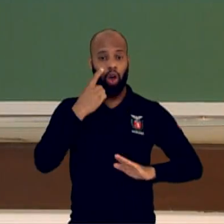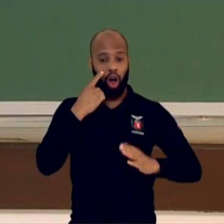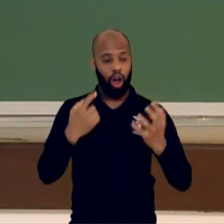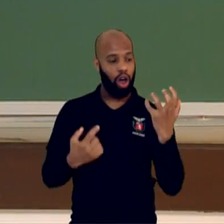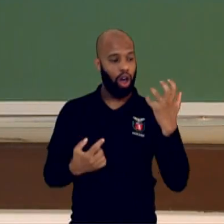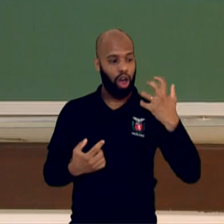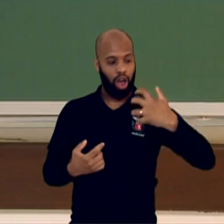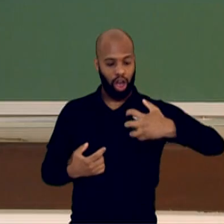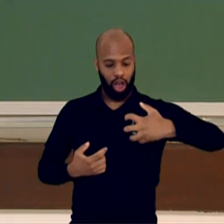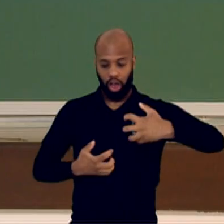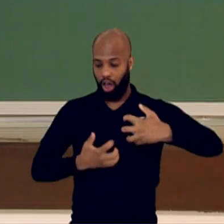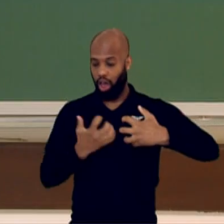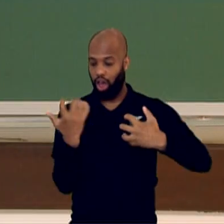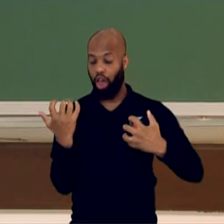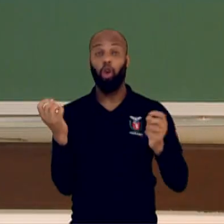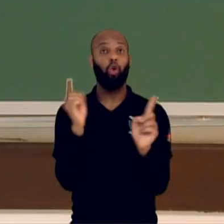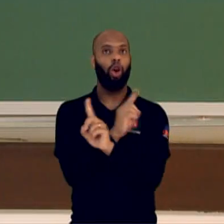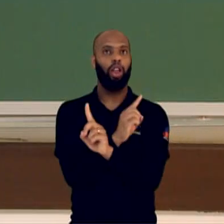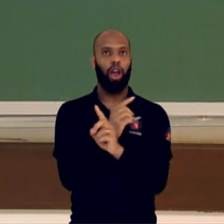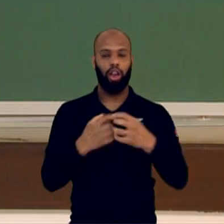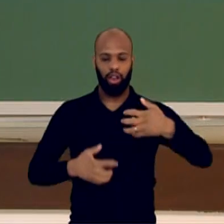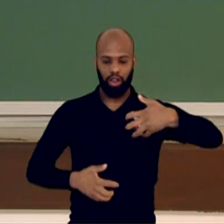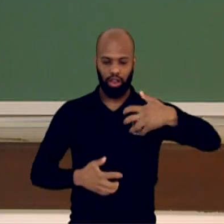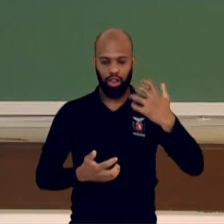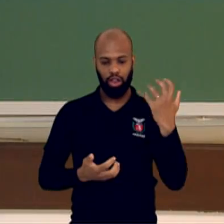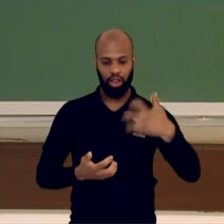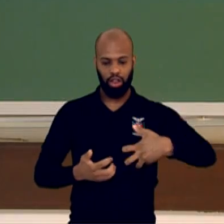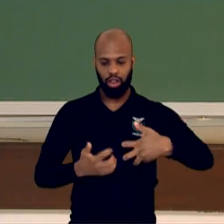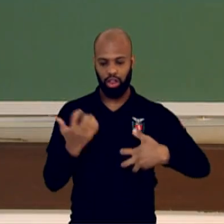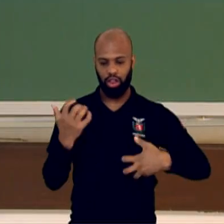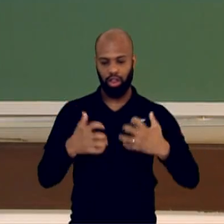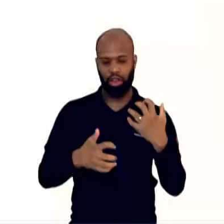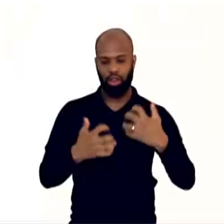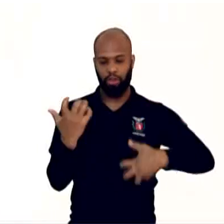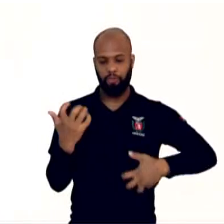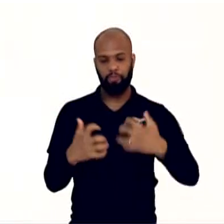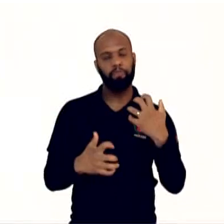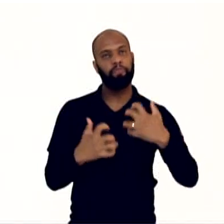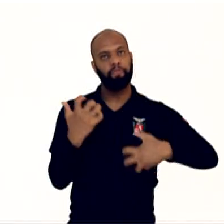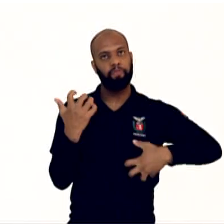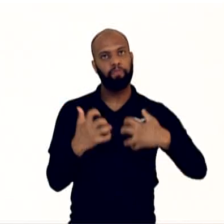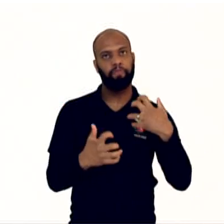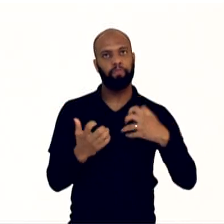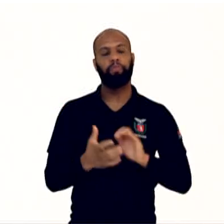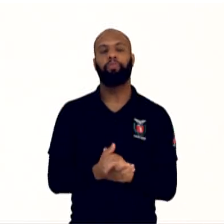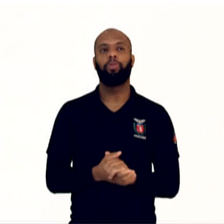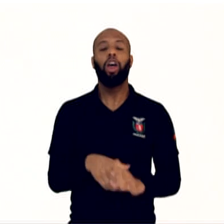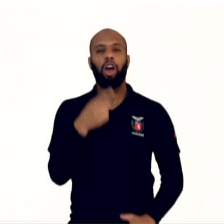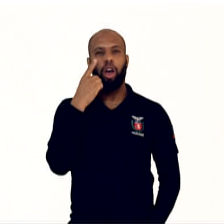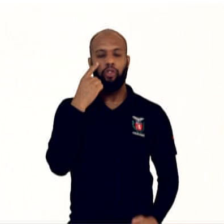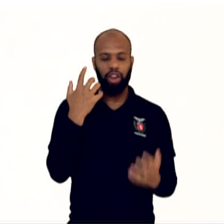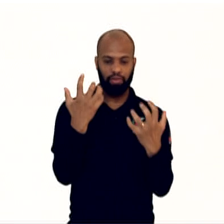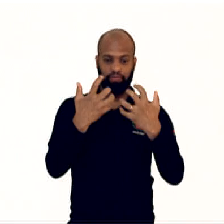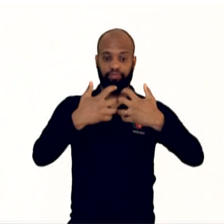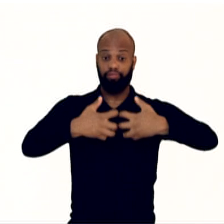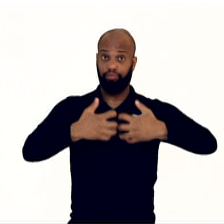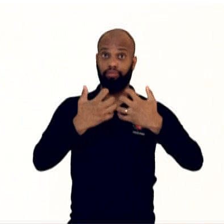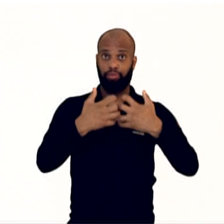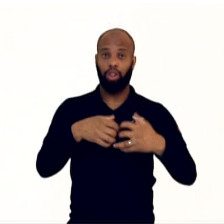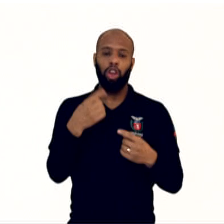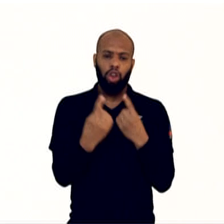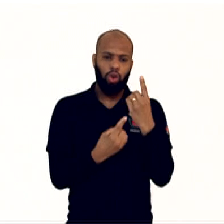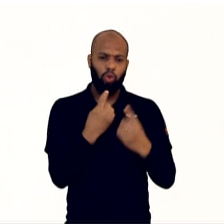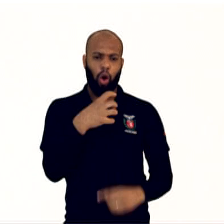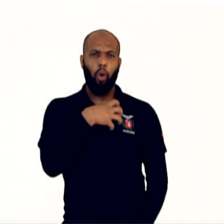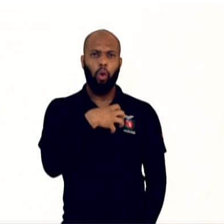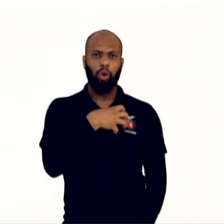no sentido contrário. Então, vamos fazer um exercício falando sobre isso. Considere o sistema de engrenagens. Qual o